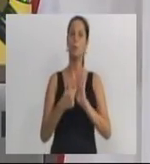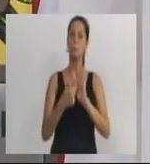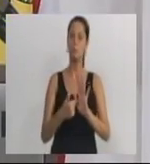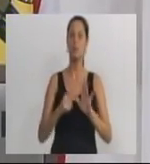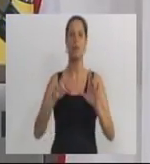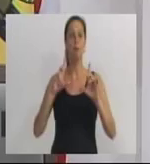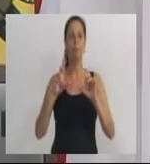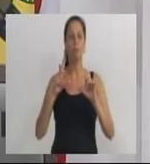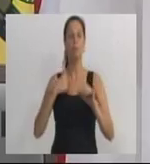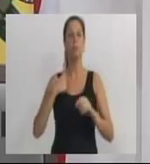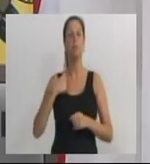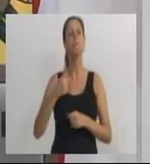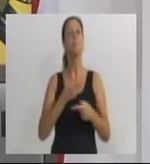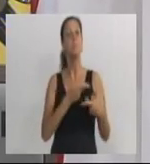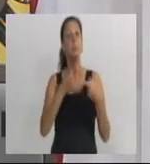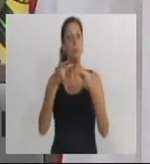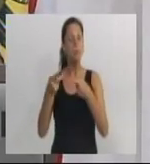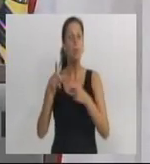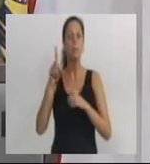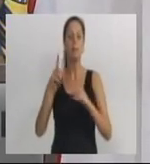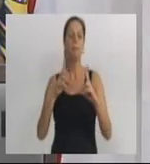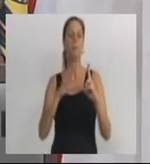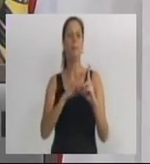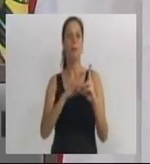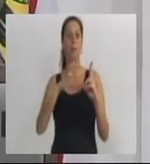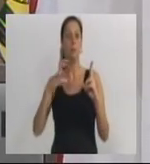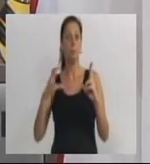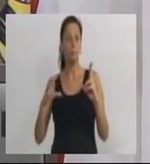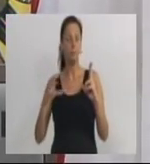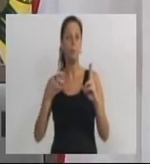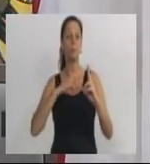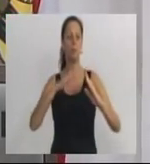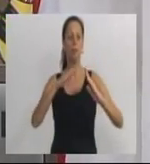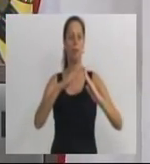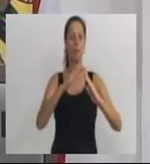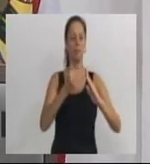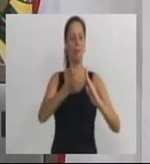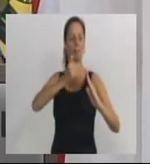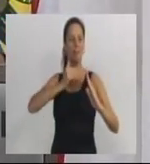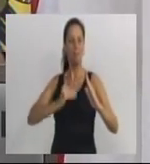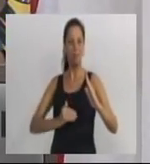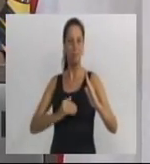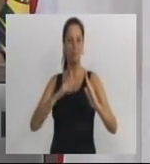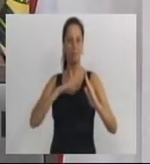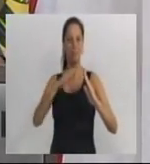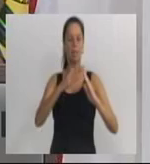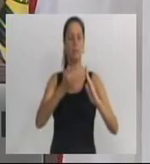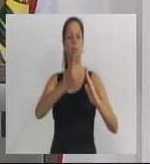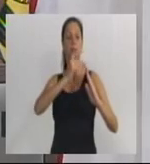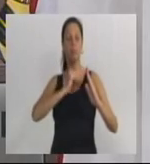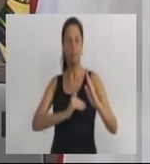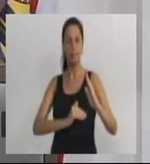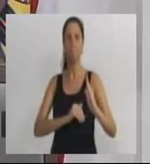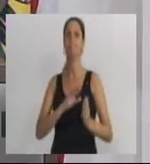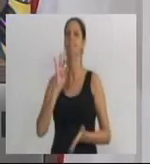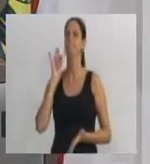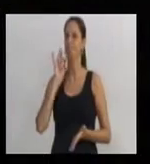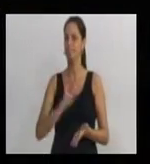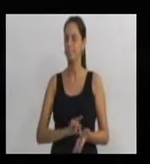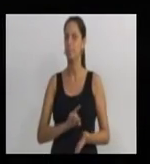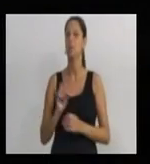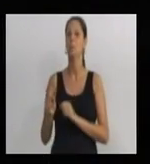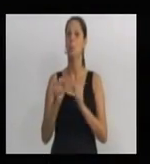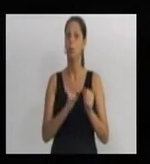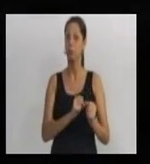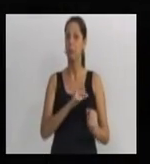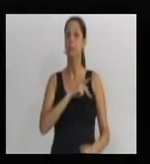Joaquim Carlos de Souza, na Velha Grande, aos fundos da residência do seu José, da senhora Estela, onde o descaso do poder público toma conta, o esgoto